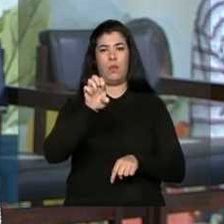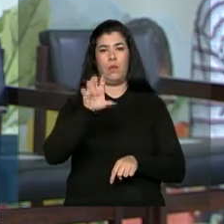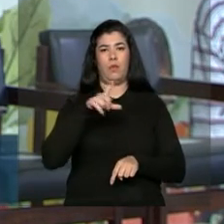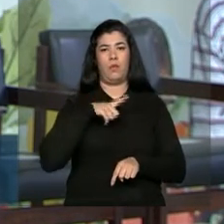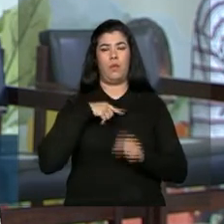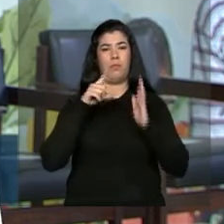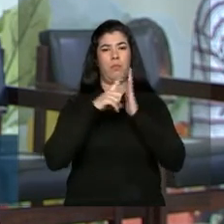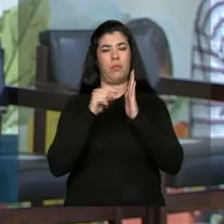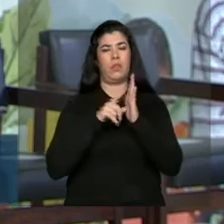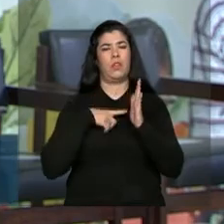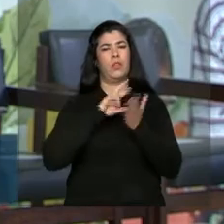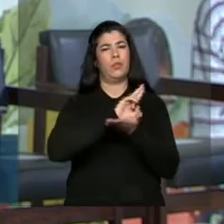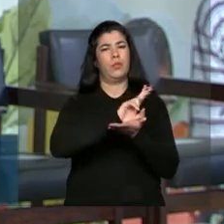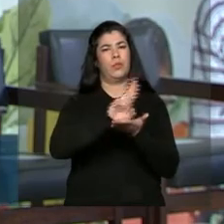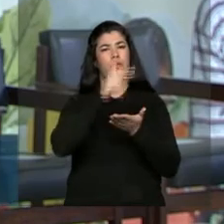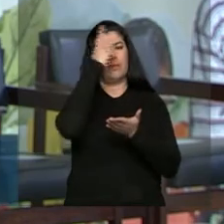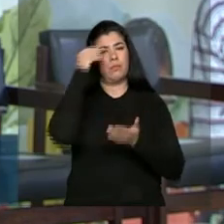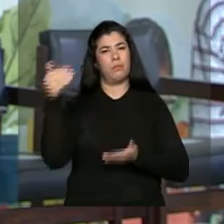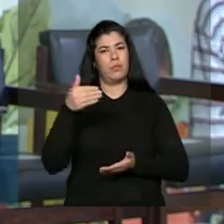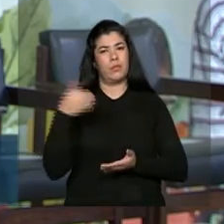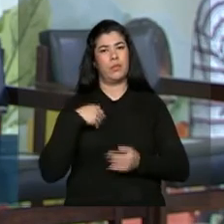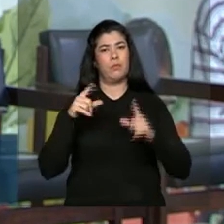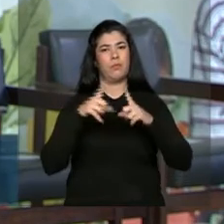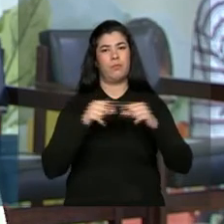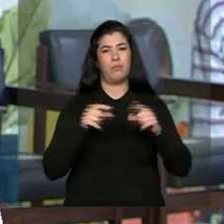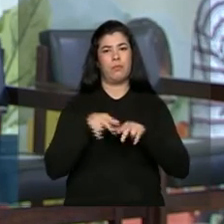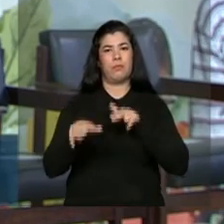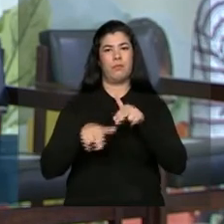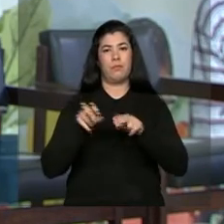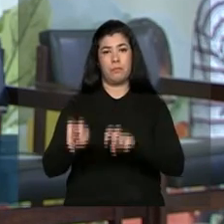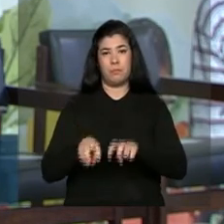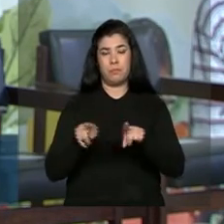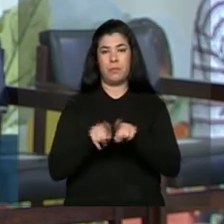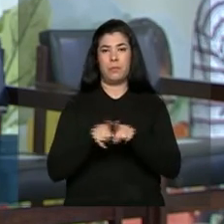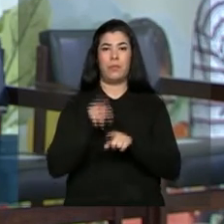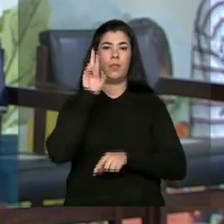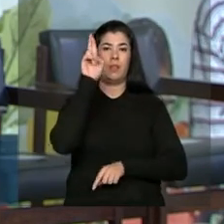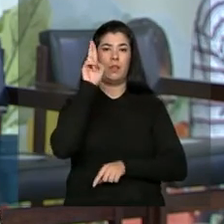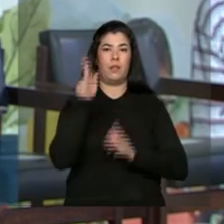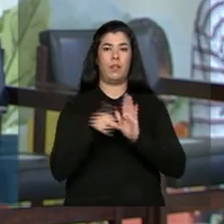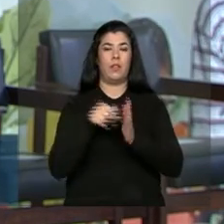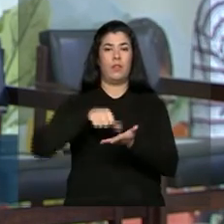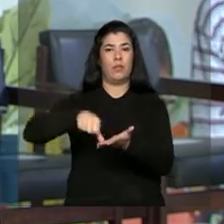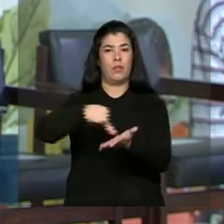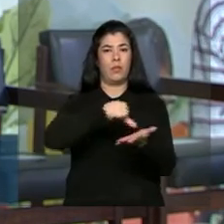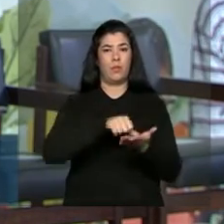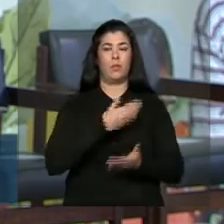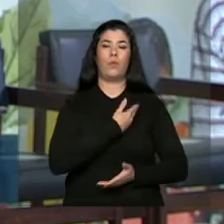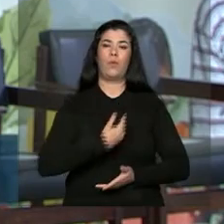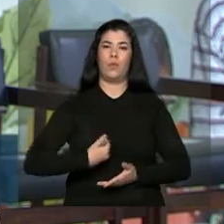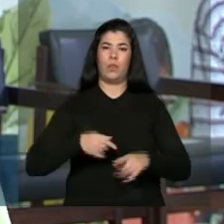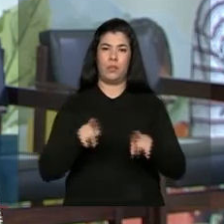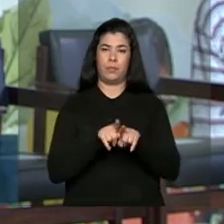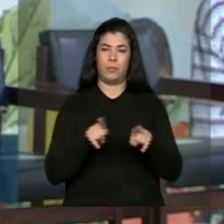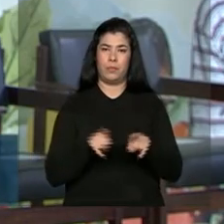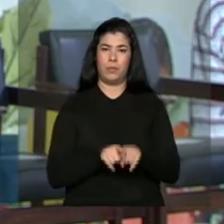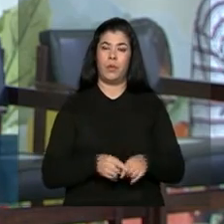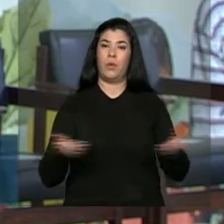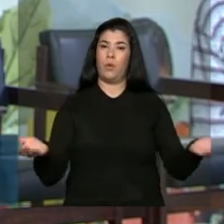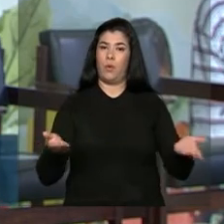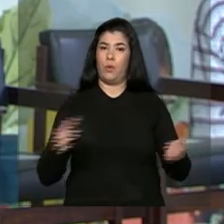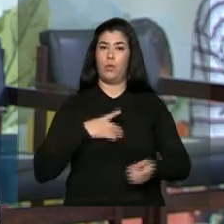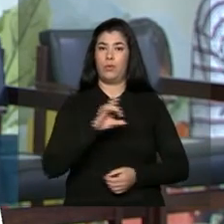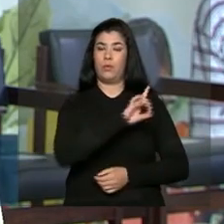com a presença de vários agricultores e representantes do setor, além, claro, de representantes do governo. Portanto, hoje vai